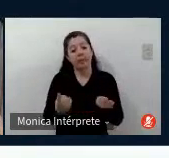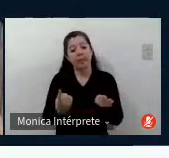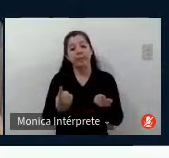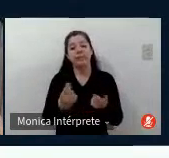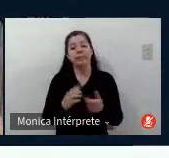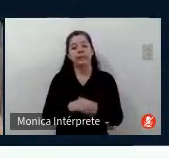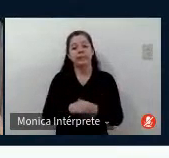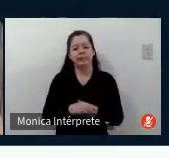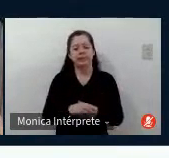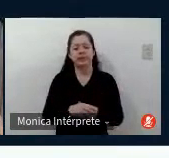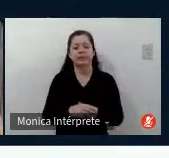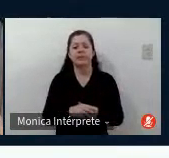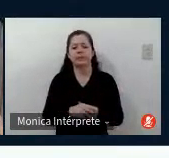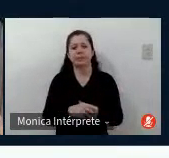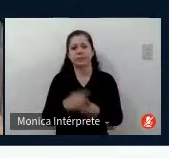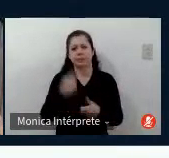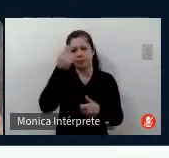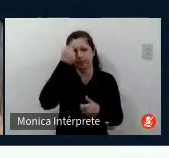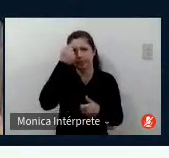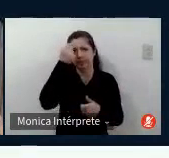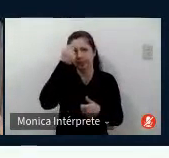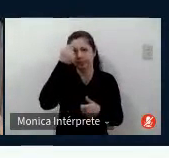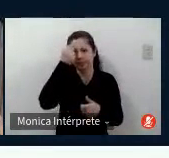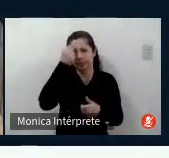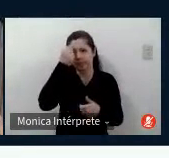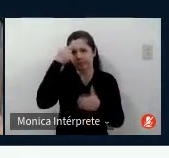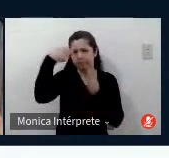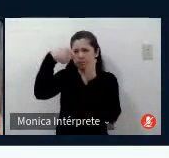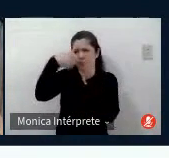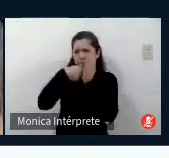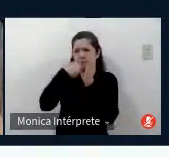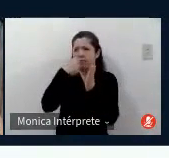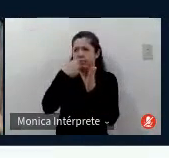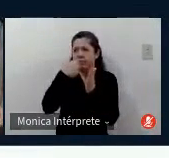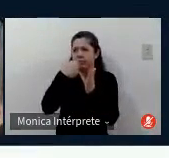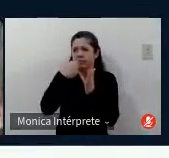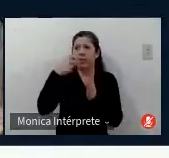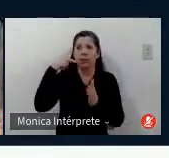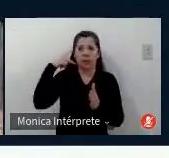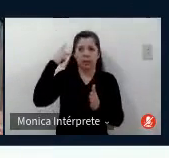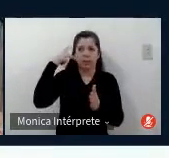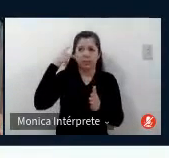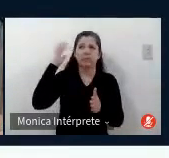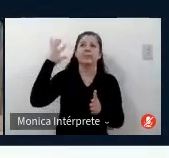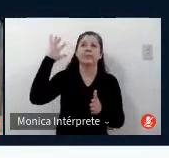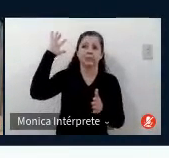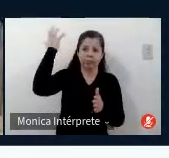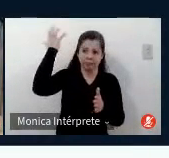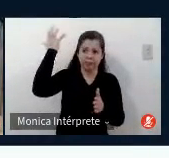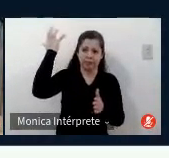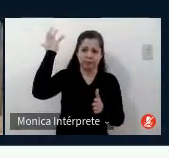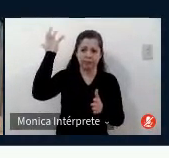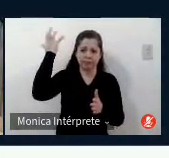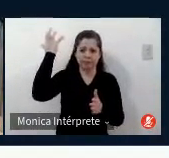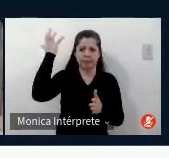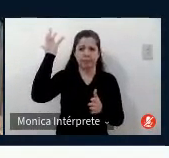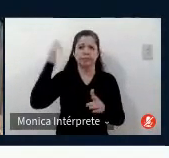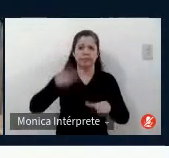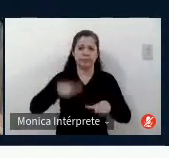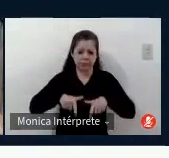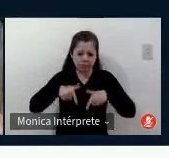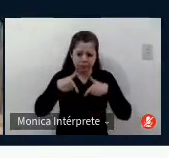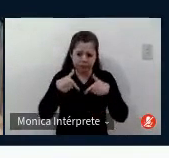se perguntar, fazer uma reflexão, se de fato a gente está, né, sendo efetivo nas nossas ações.